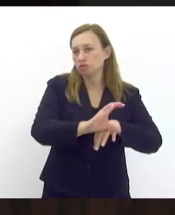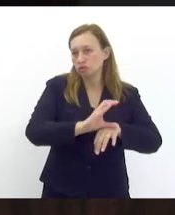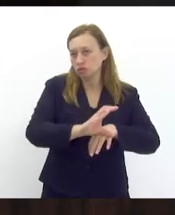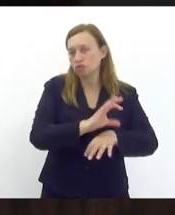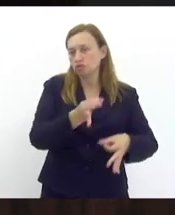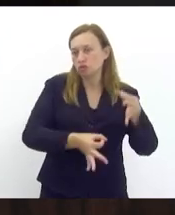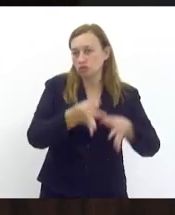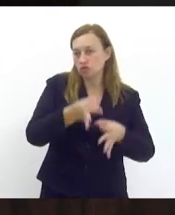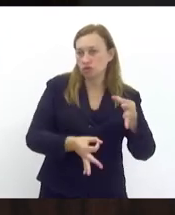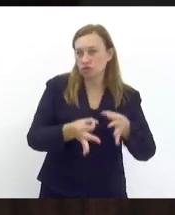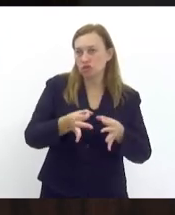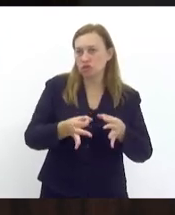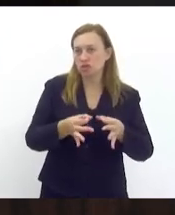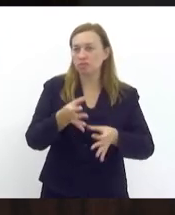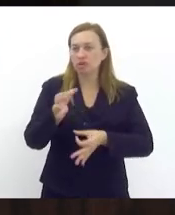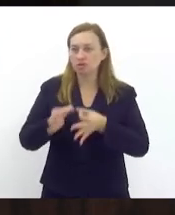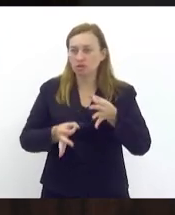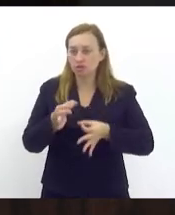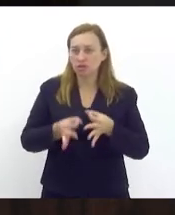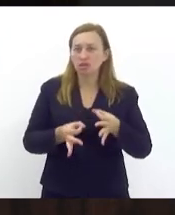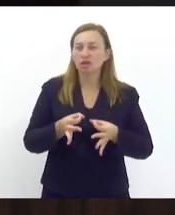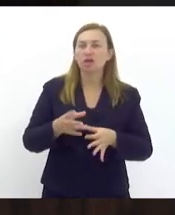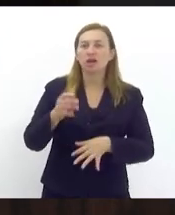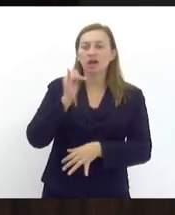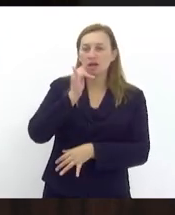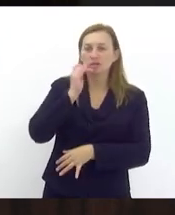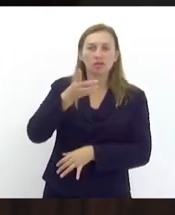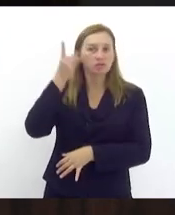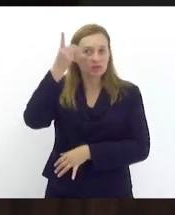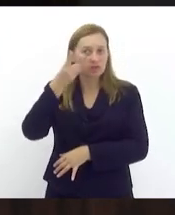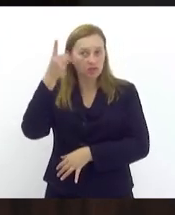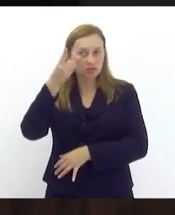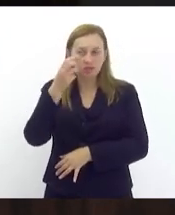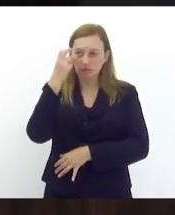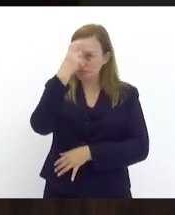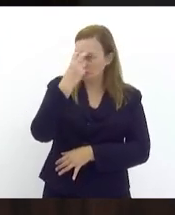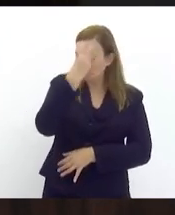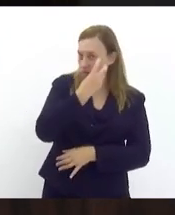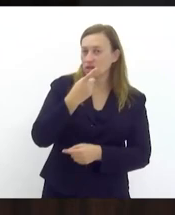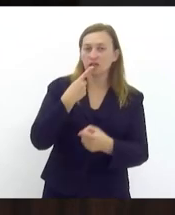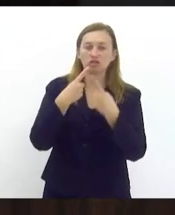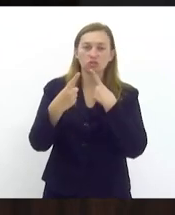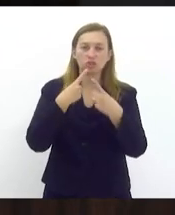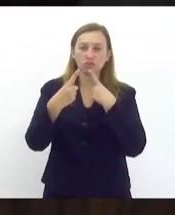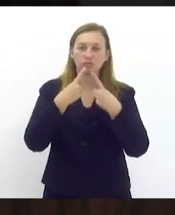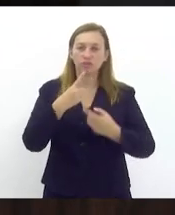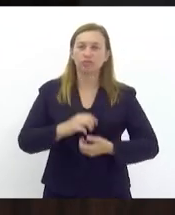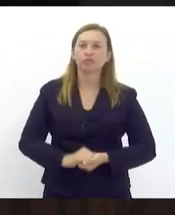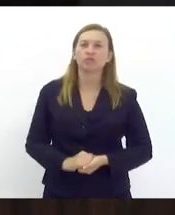relatou Deputado Verônica Lima em discussão